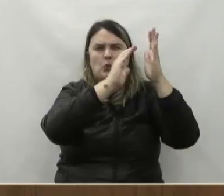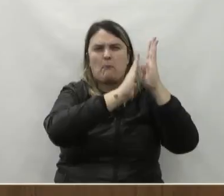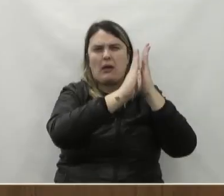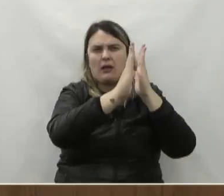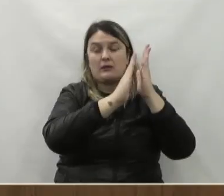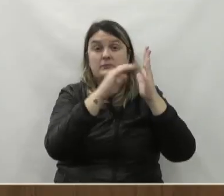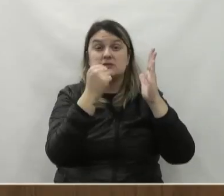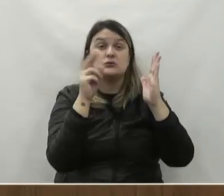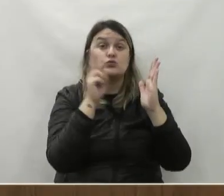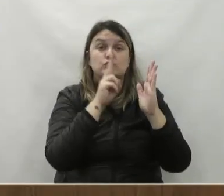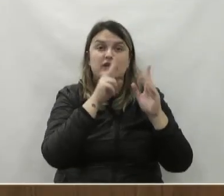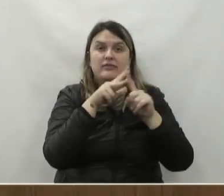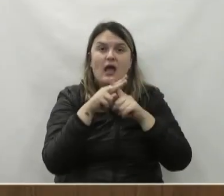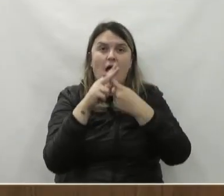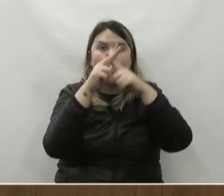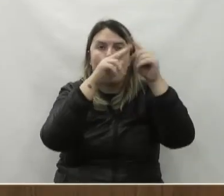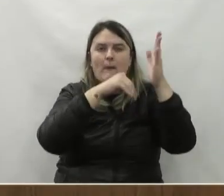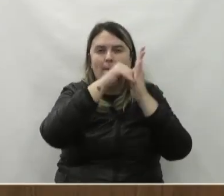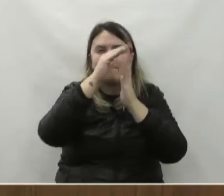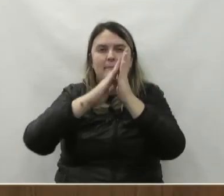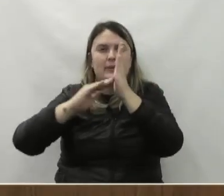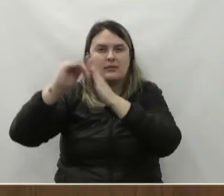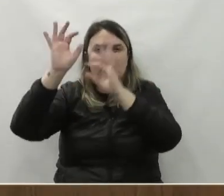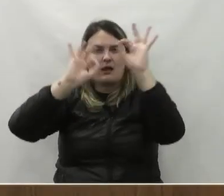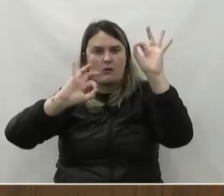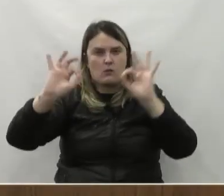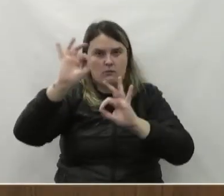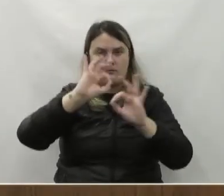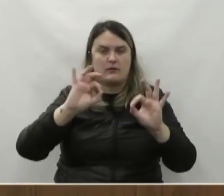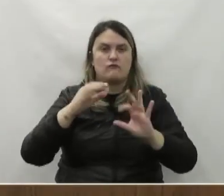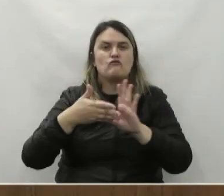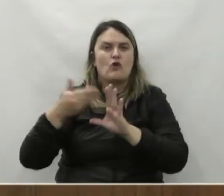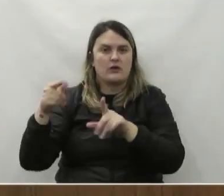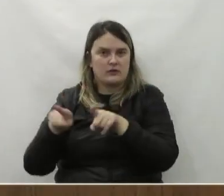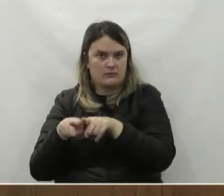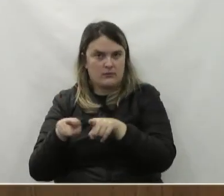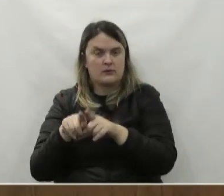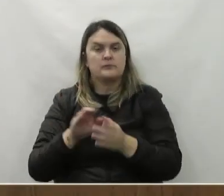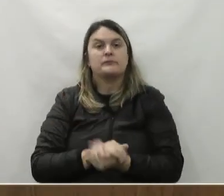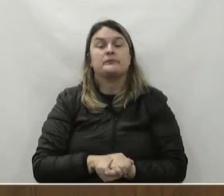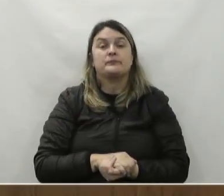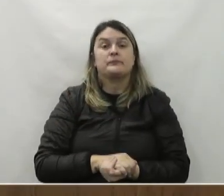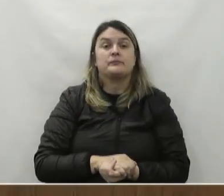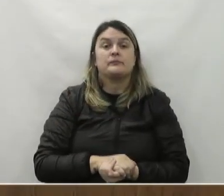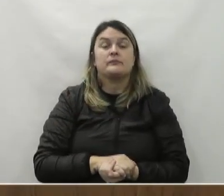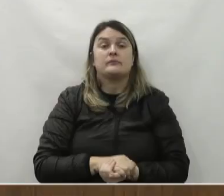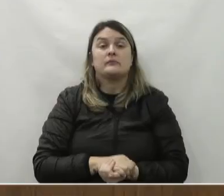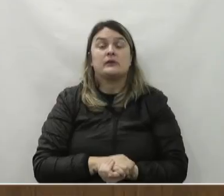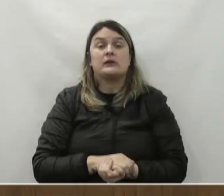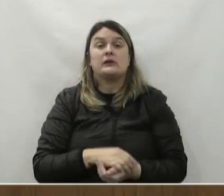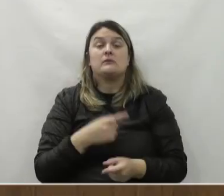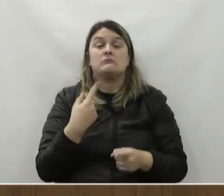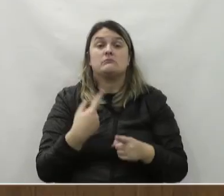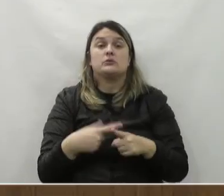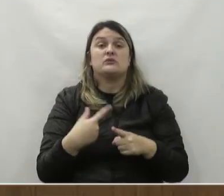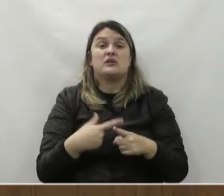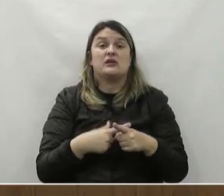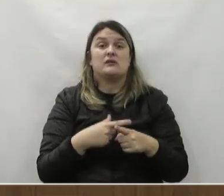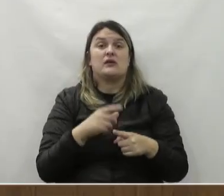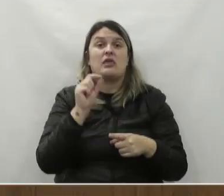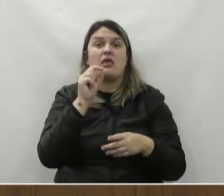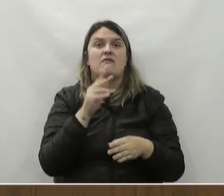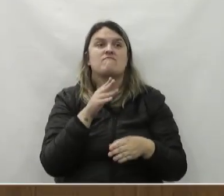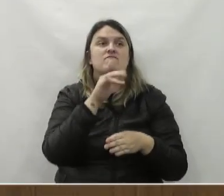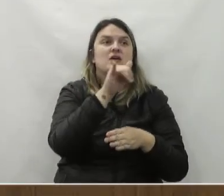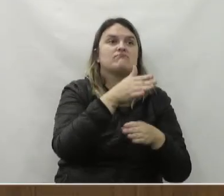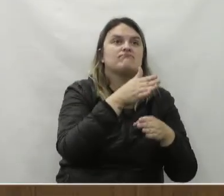necessidade urgente de revitalização da fachada e áreas externas. Essas condições comprometem o atendimento à